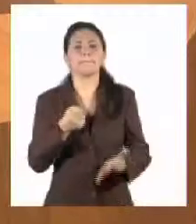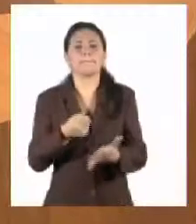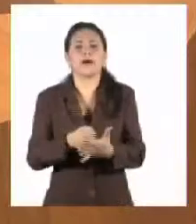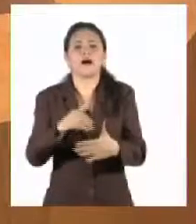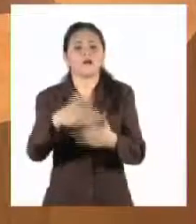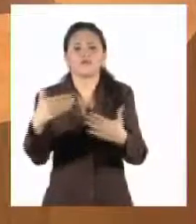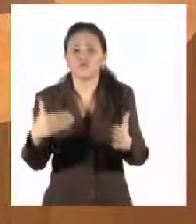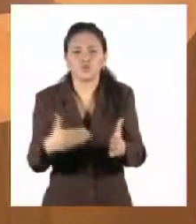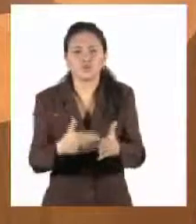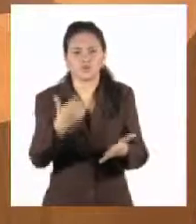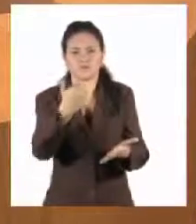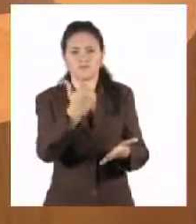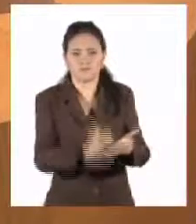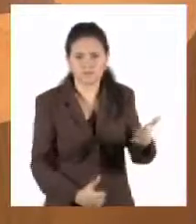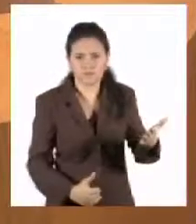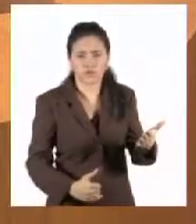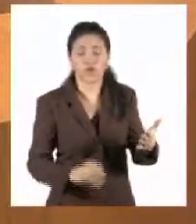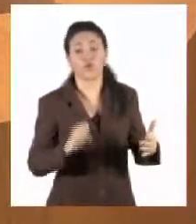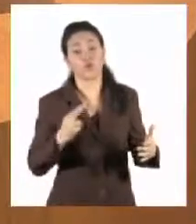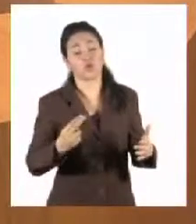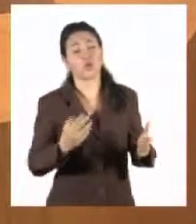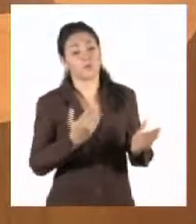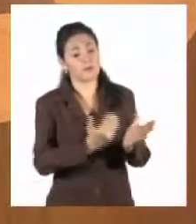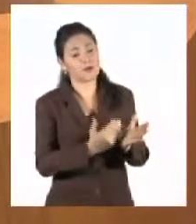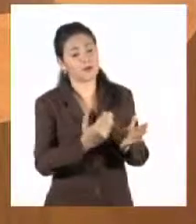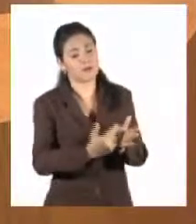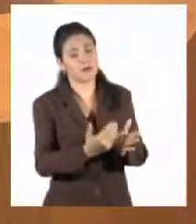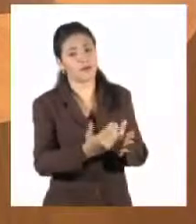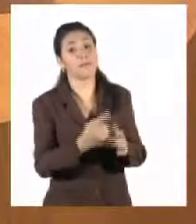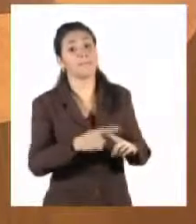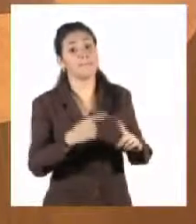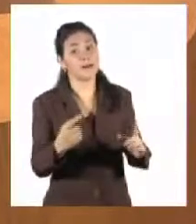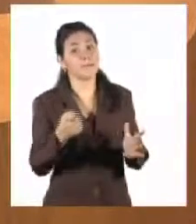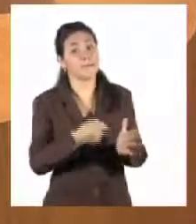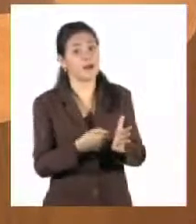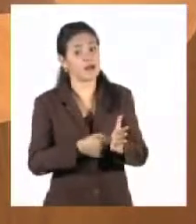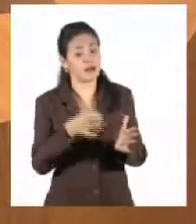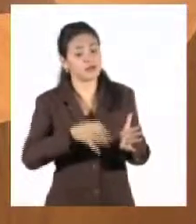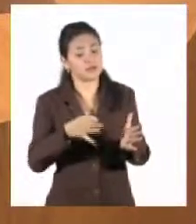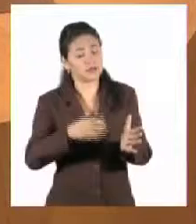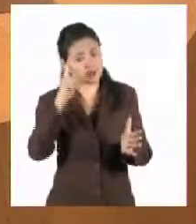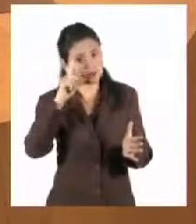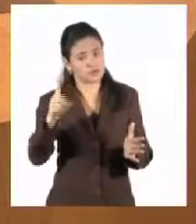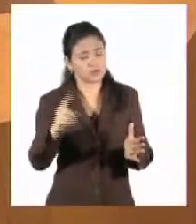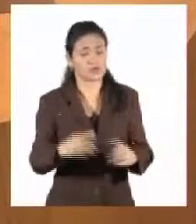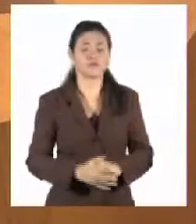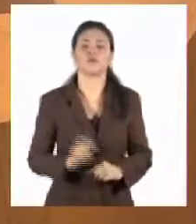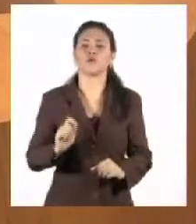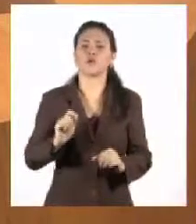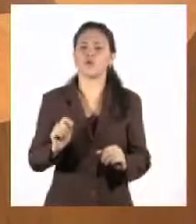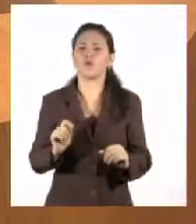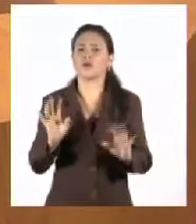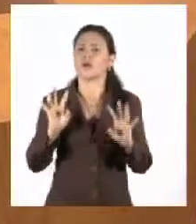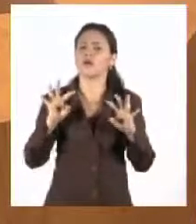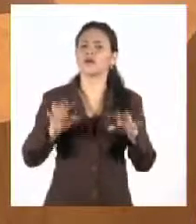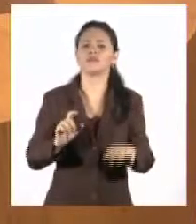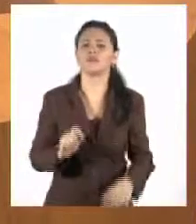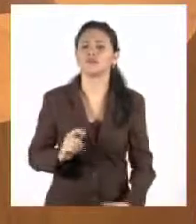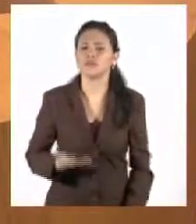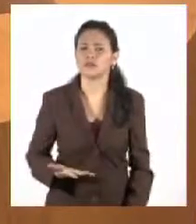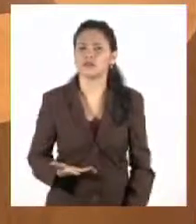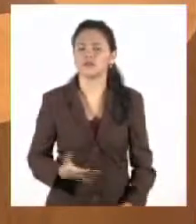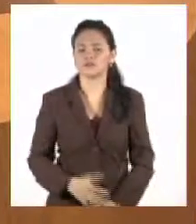totalidade ou até parcelado, mas fosse pago em dias. E um fato que nos chamou a atenção foi que,